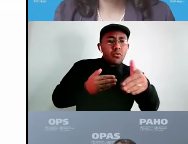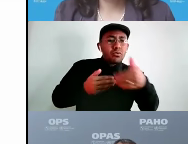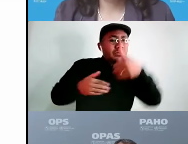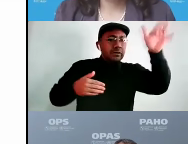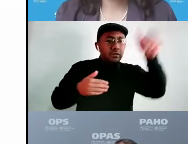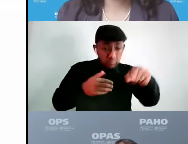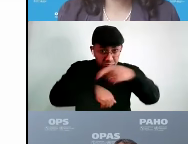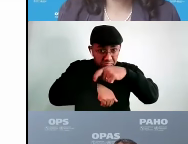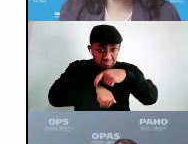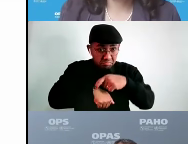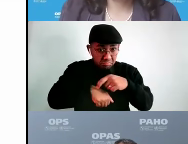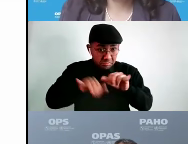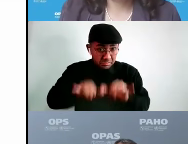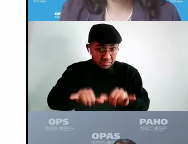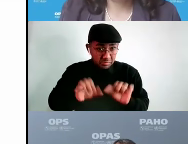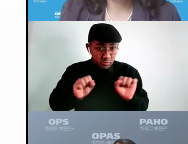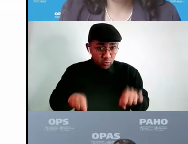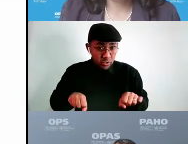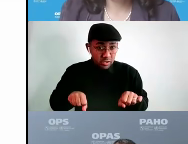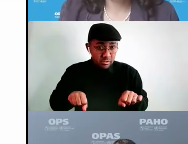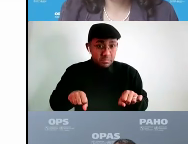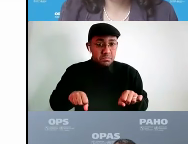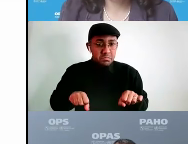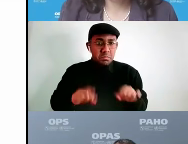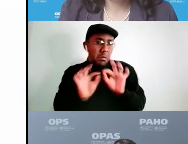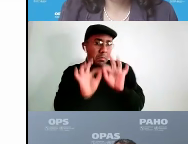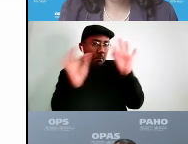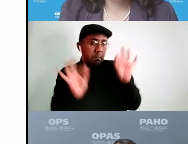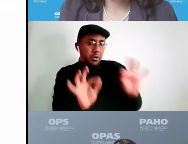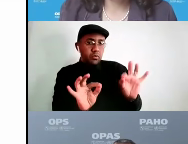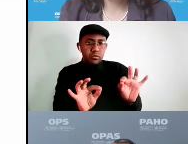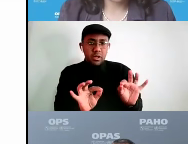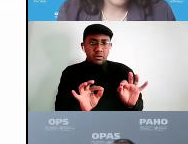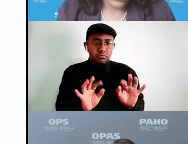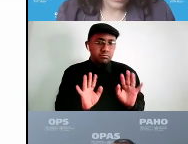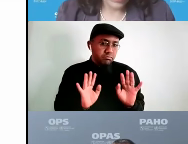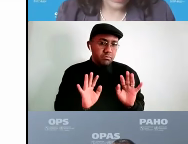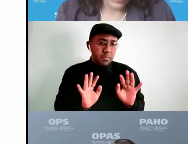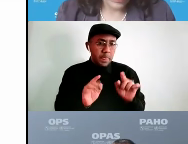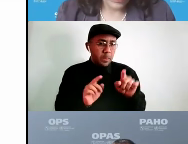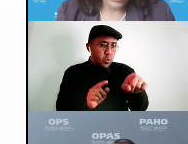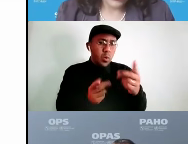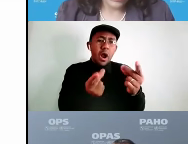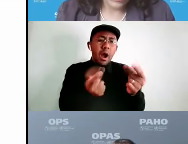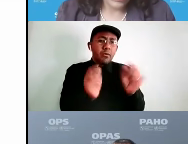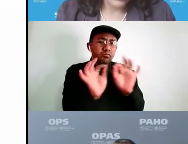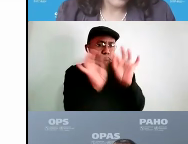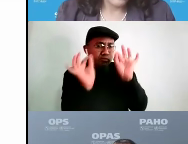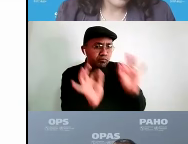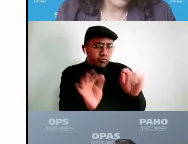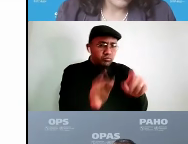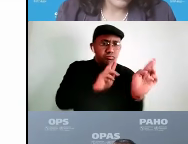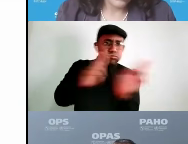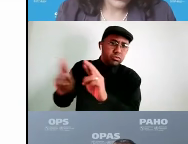ainda nos pode acompanhar alguns minutos. Eu vou fazer uma pergunta imediatamente para que nos